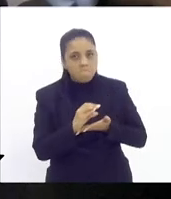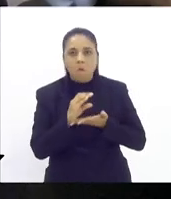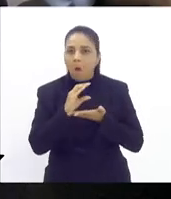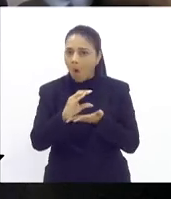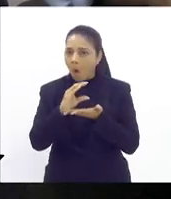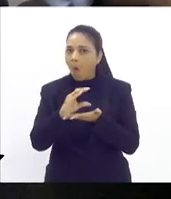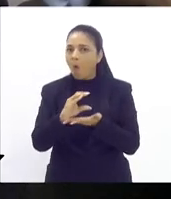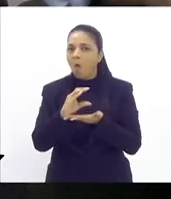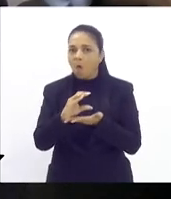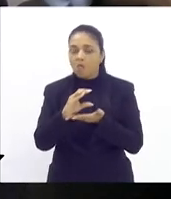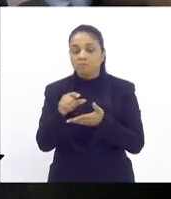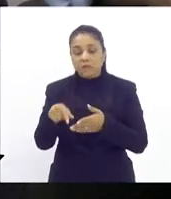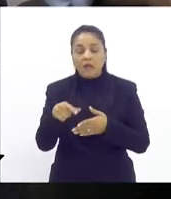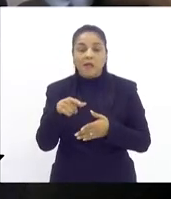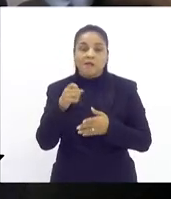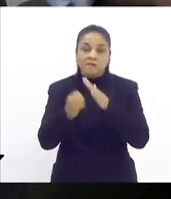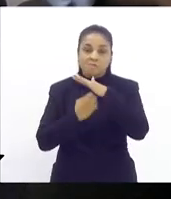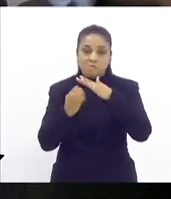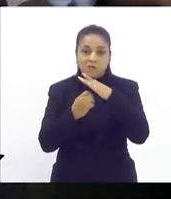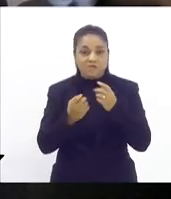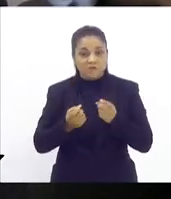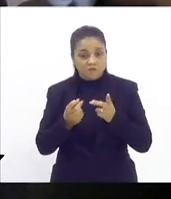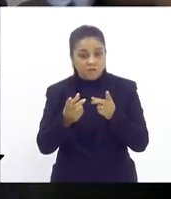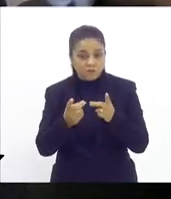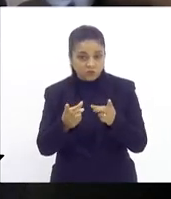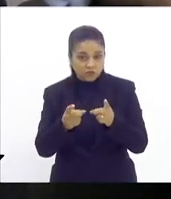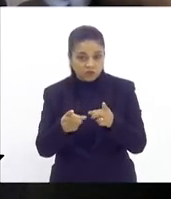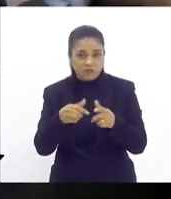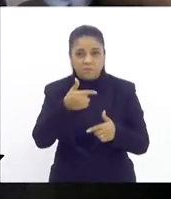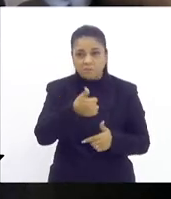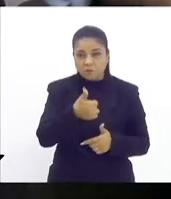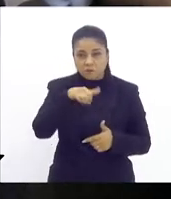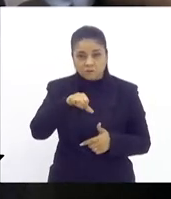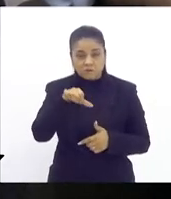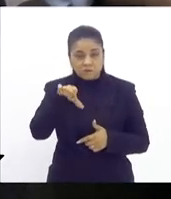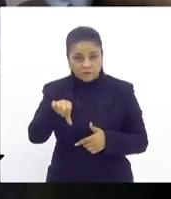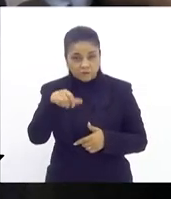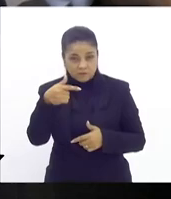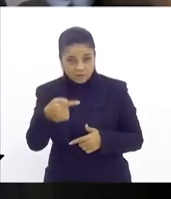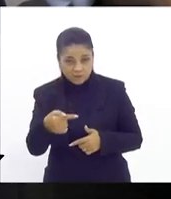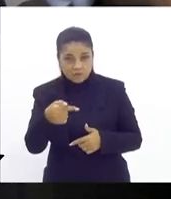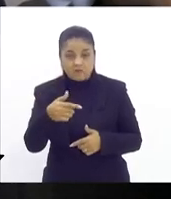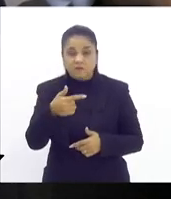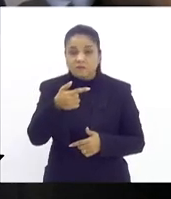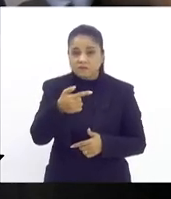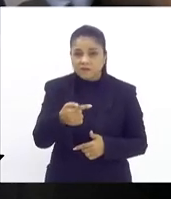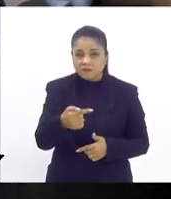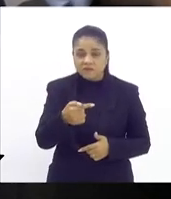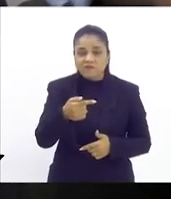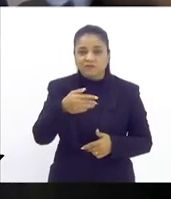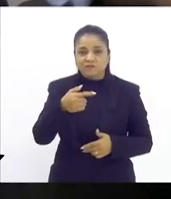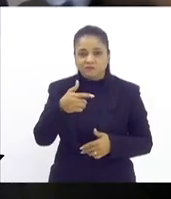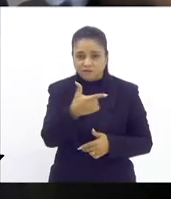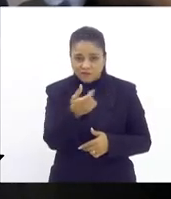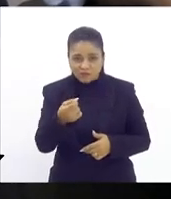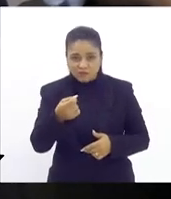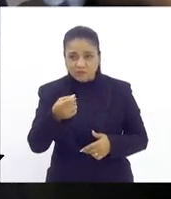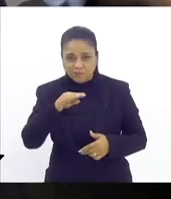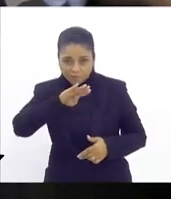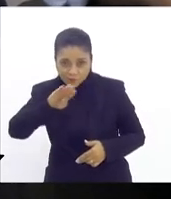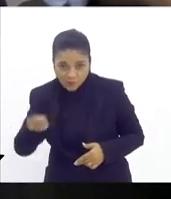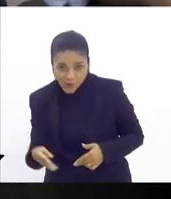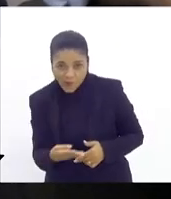ideia a empresa foi privatizada em 1997 por 622 valores atualizados hoje